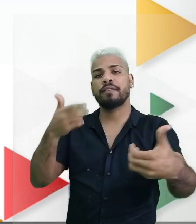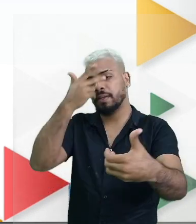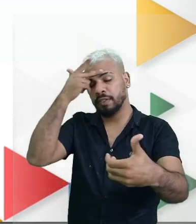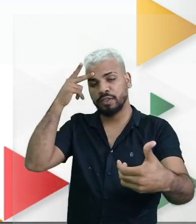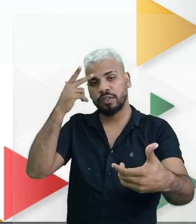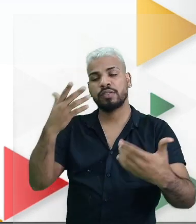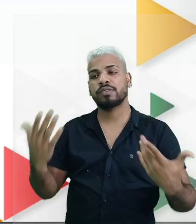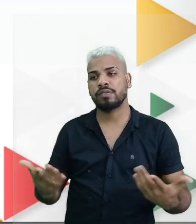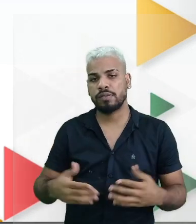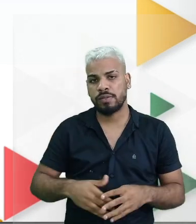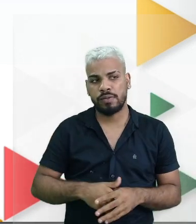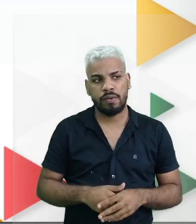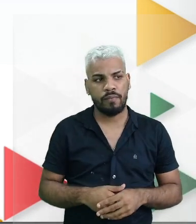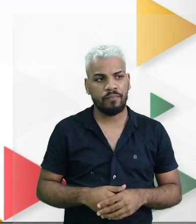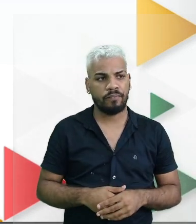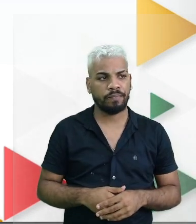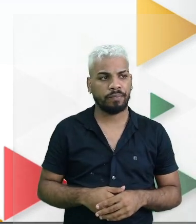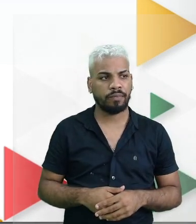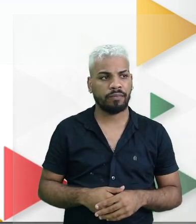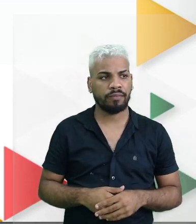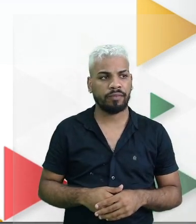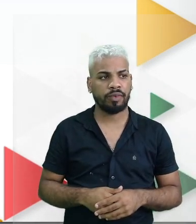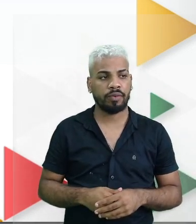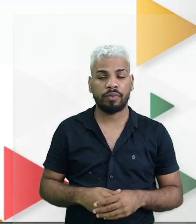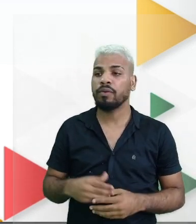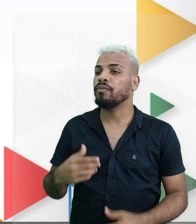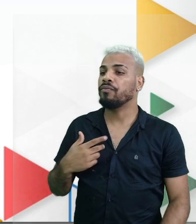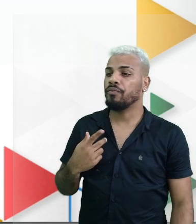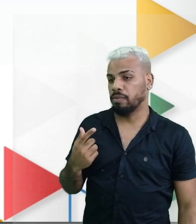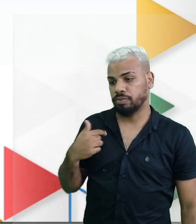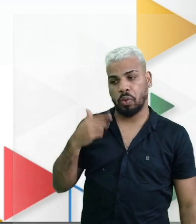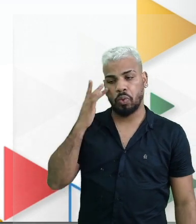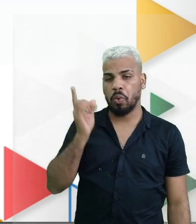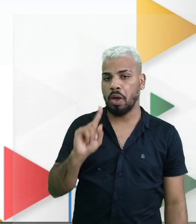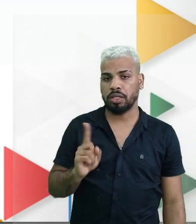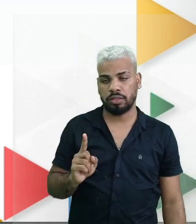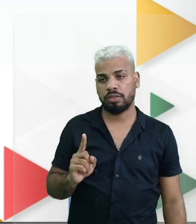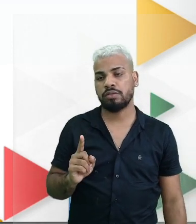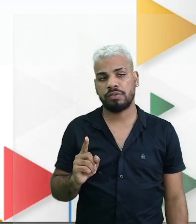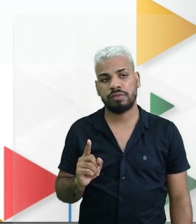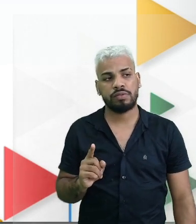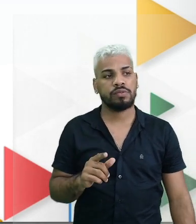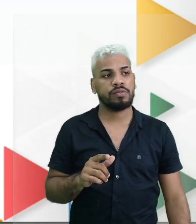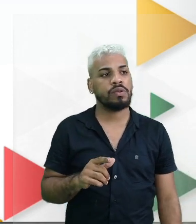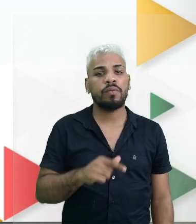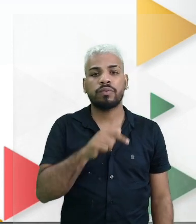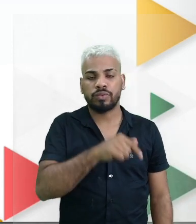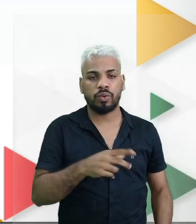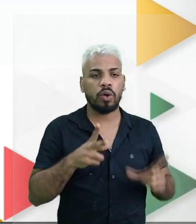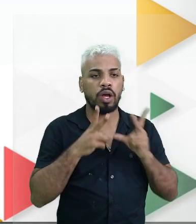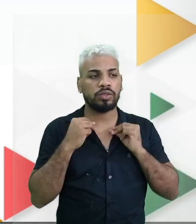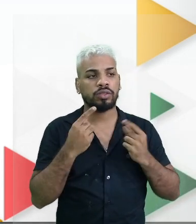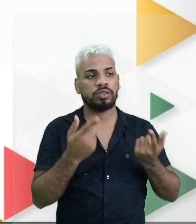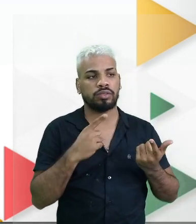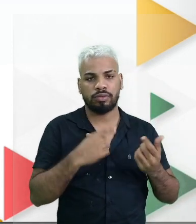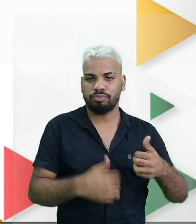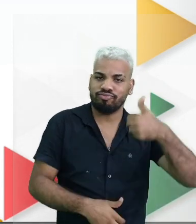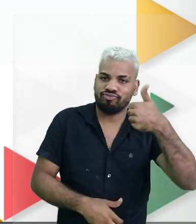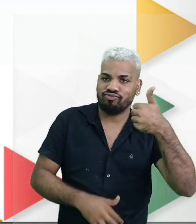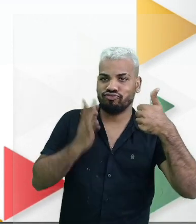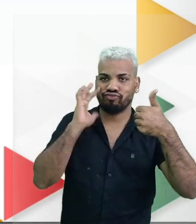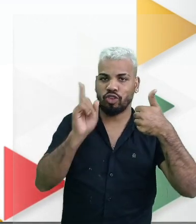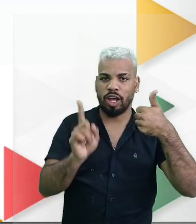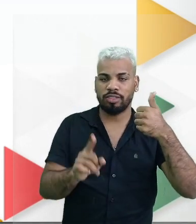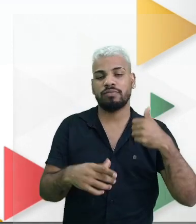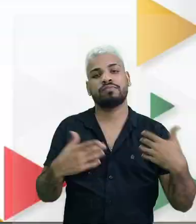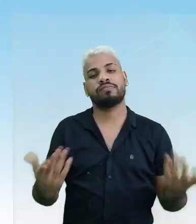pessoas. Aqui o Senhor fala, eu não acho, e o garçom justamente está dando um joinha. Nesse